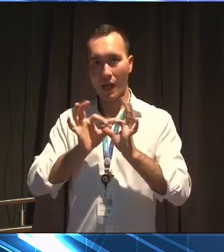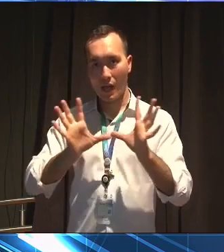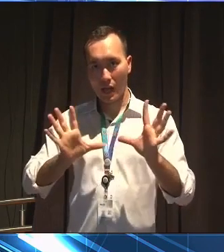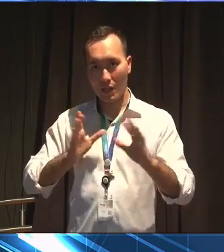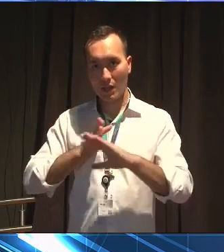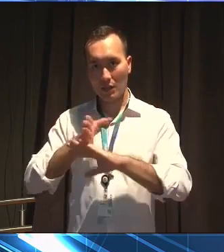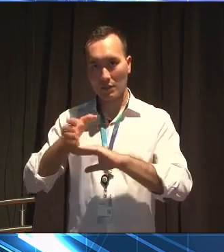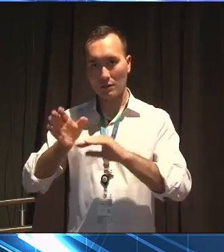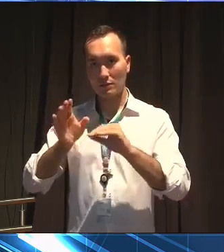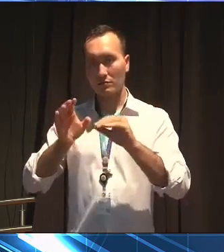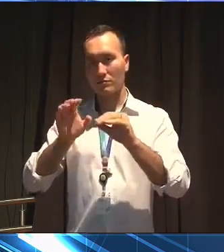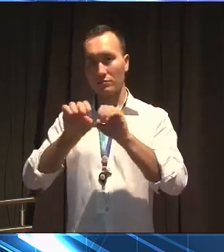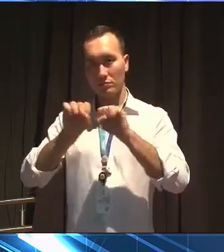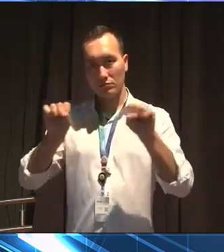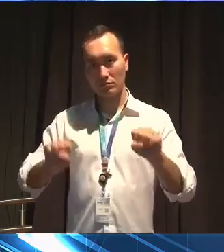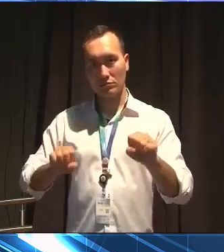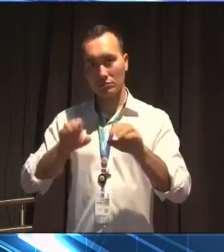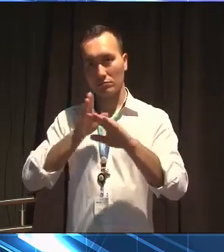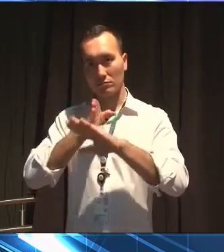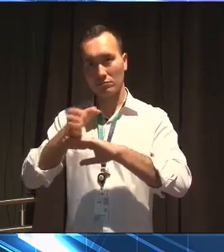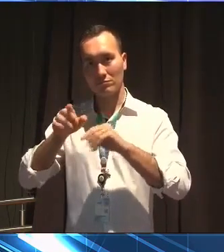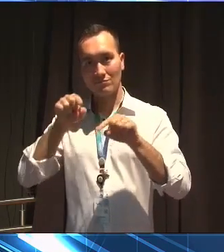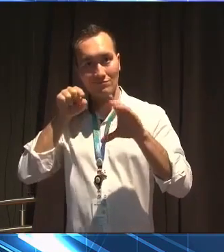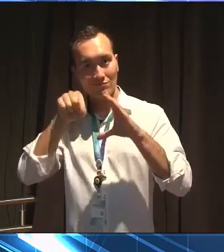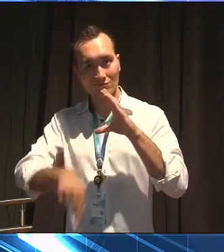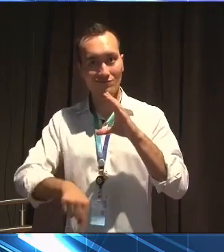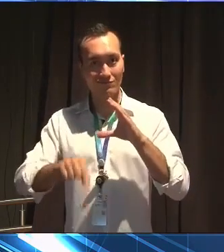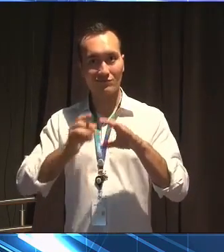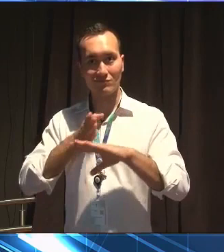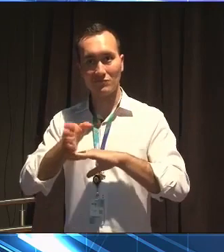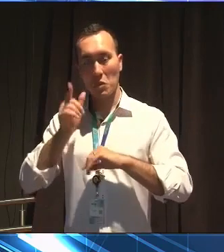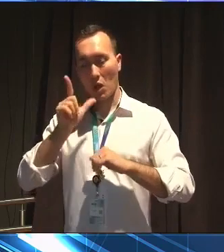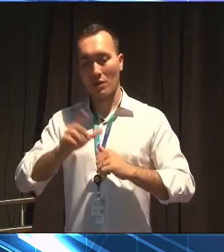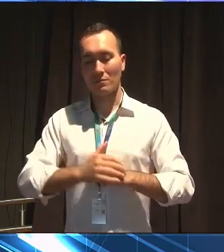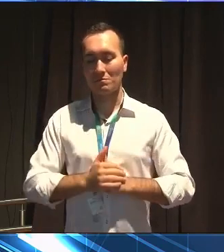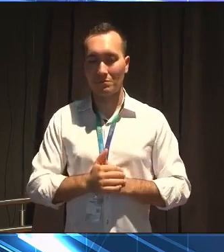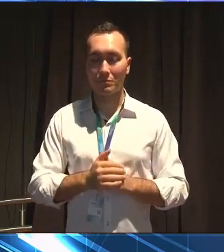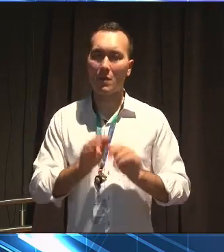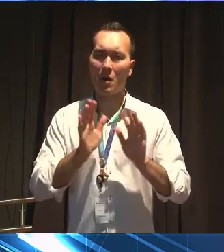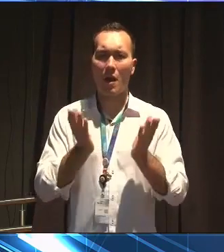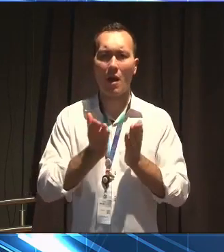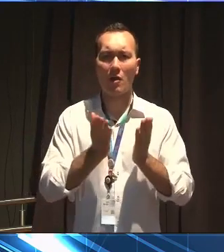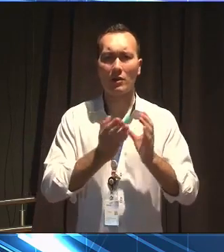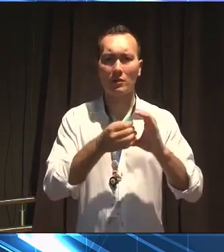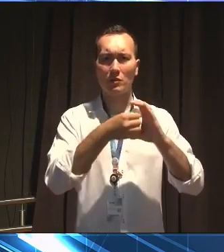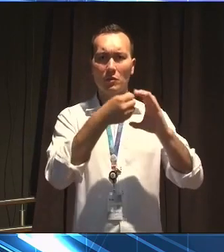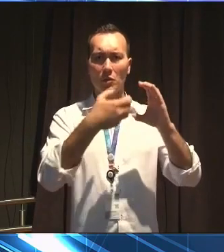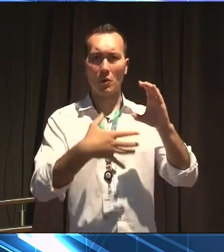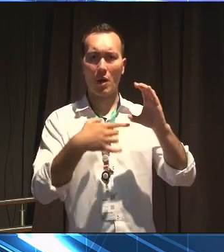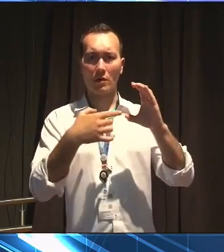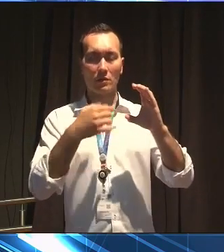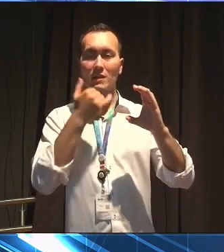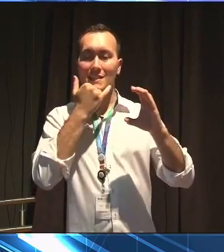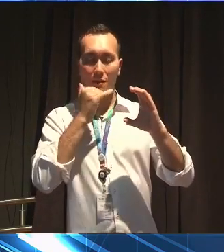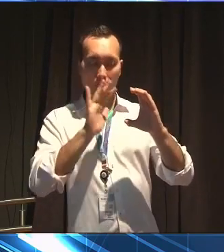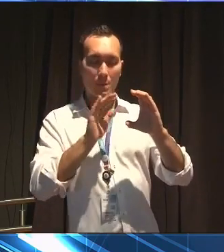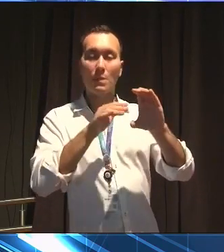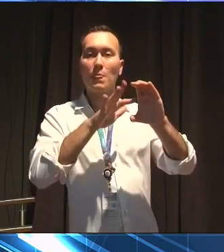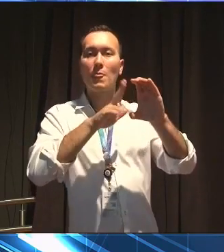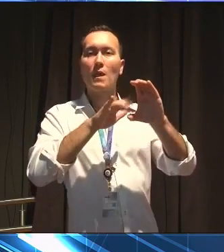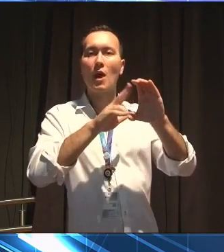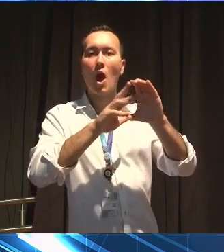E agora eu quero mostrar para vocês um pouquinho de código. Por quê? Porque fazer a autorização, seja na minha